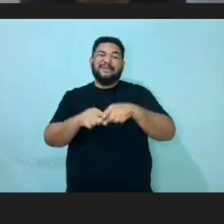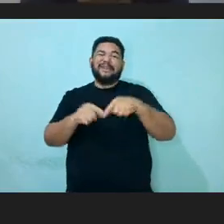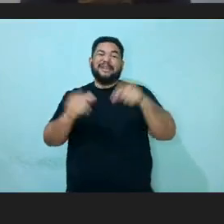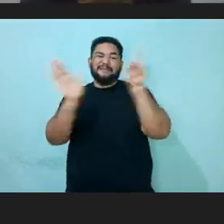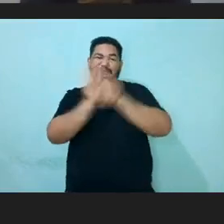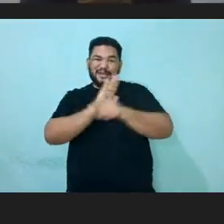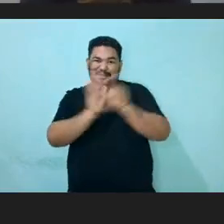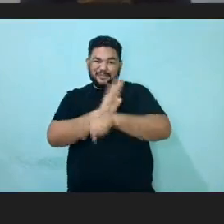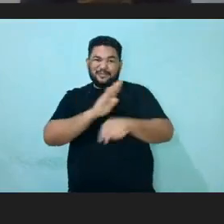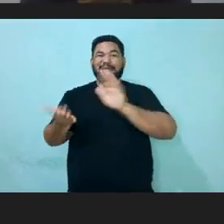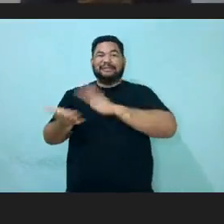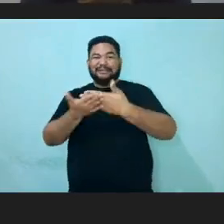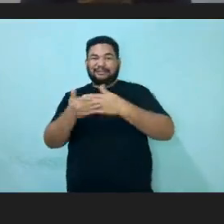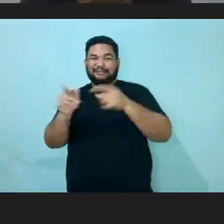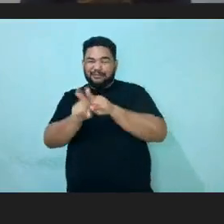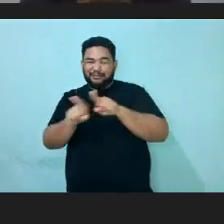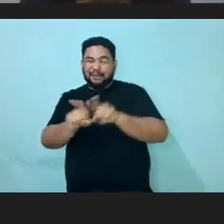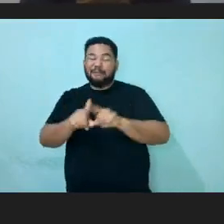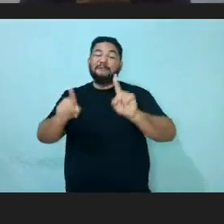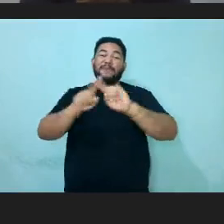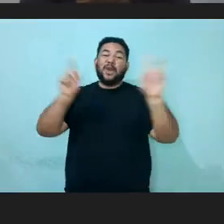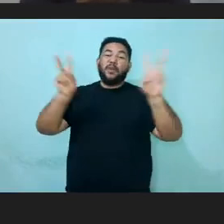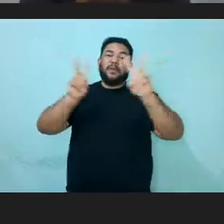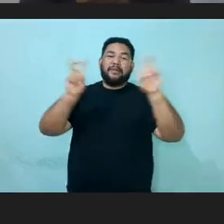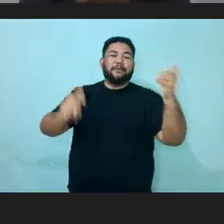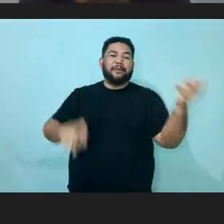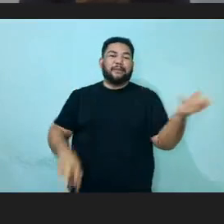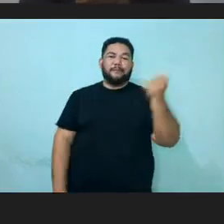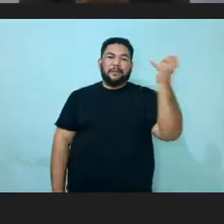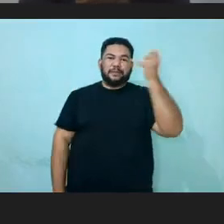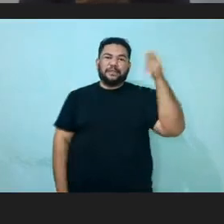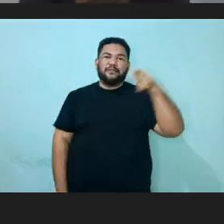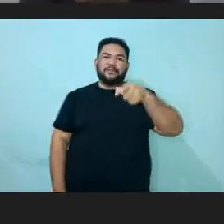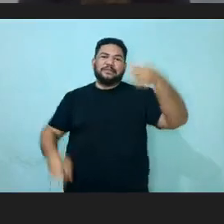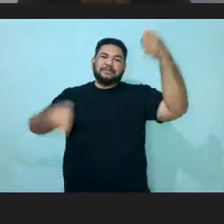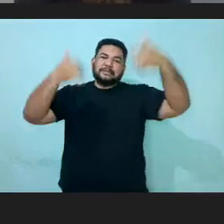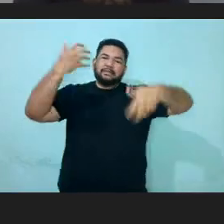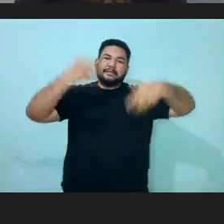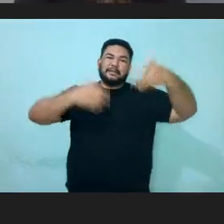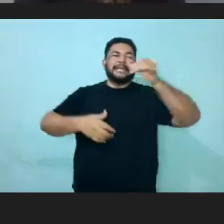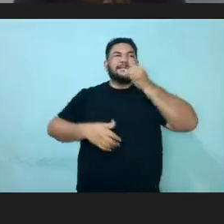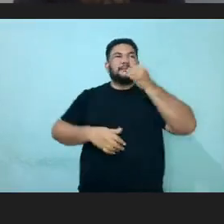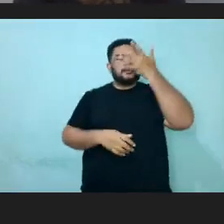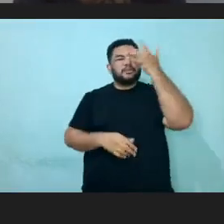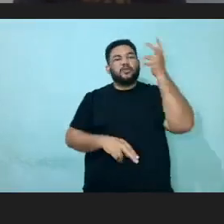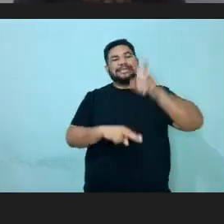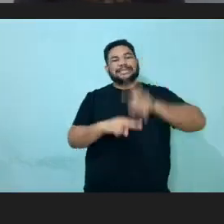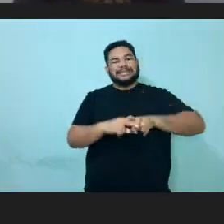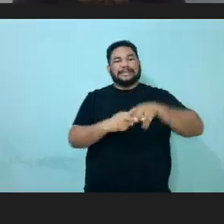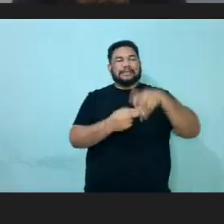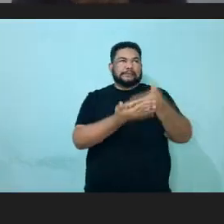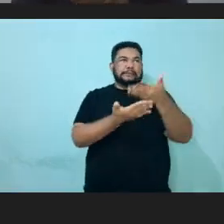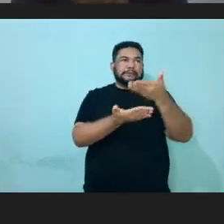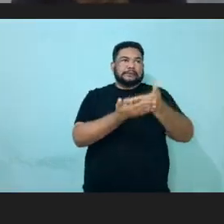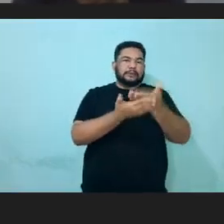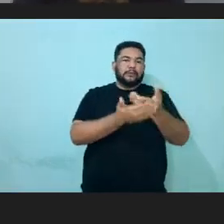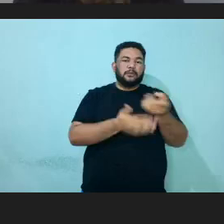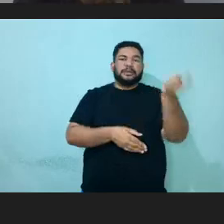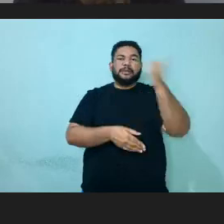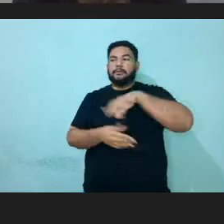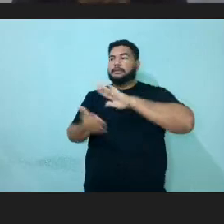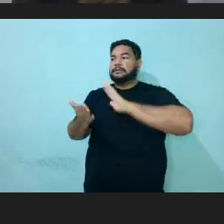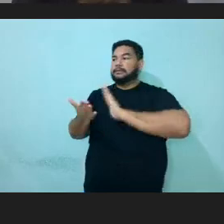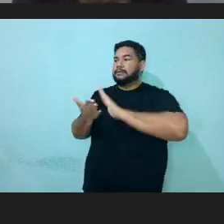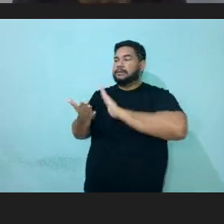muito, muito importante pra gente, né? Que, igual você falou, senta, estuda, fica no computador, depois vai interpretar, vai